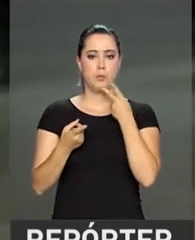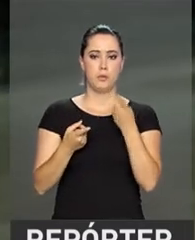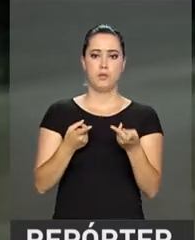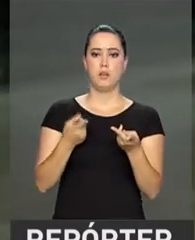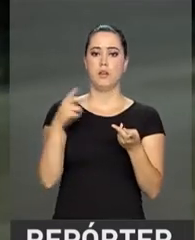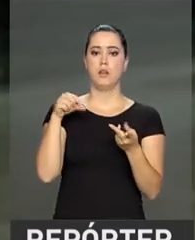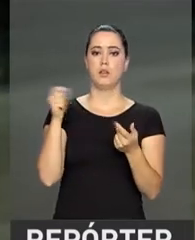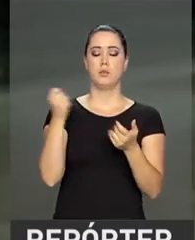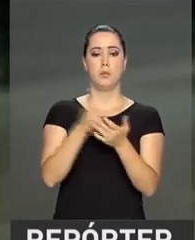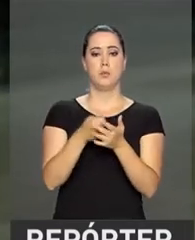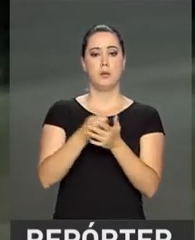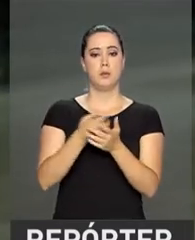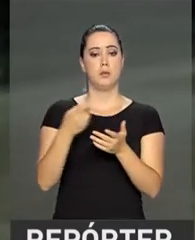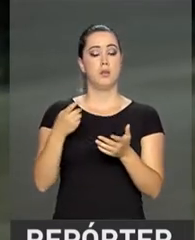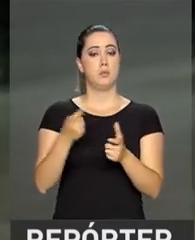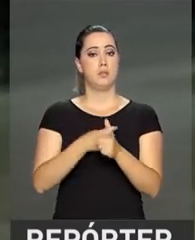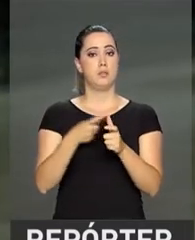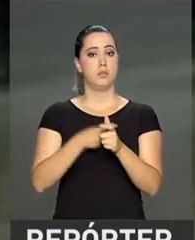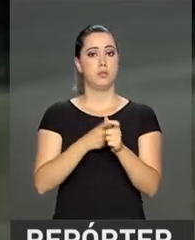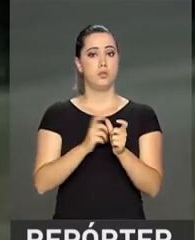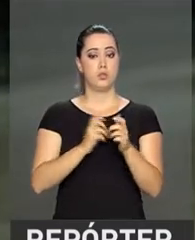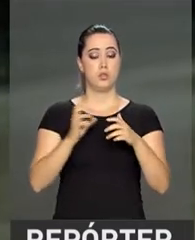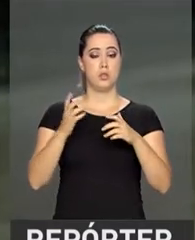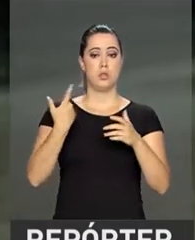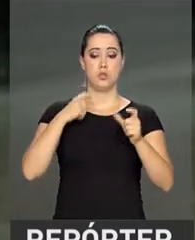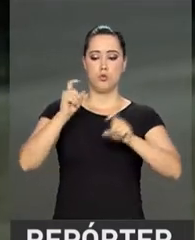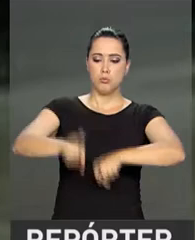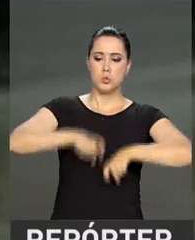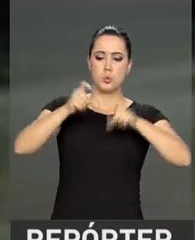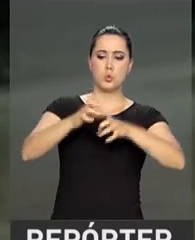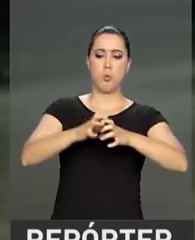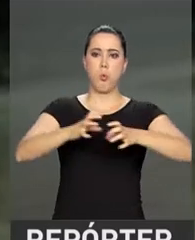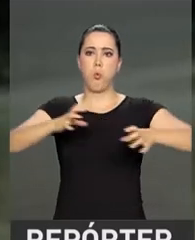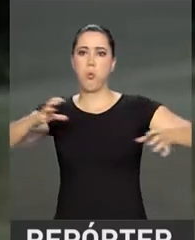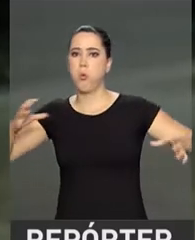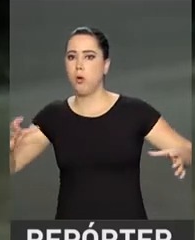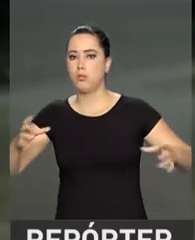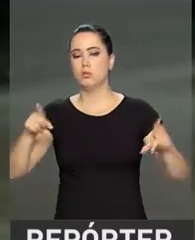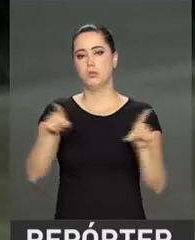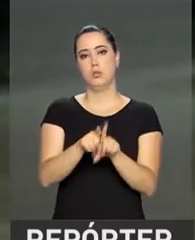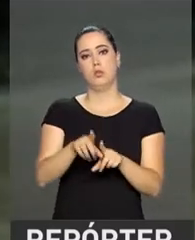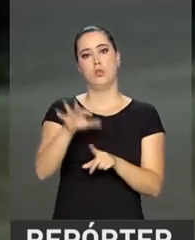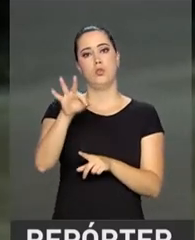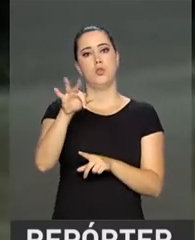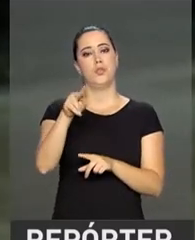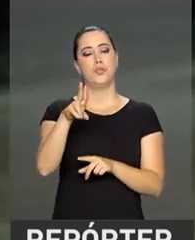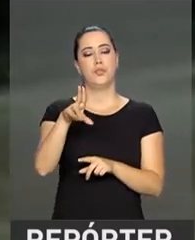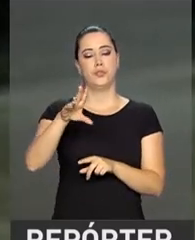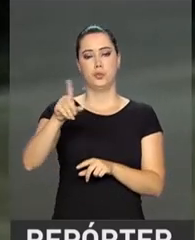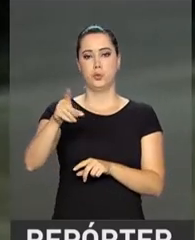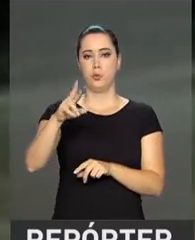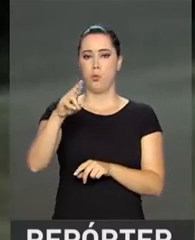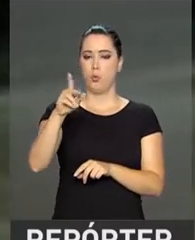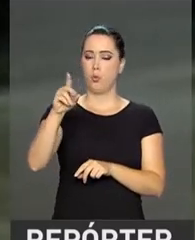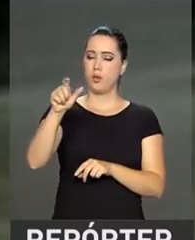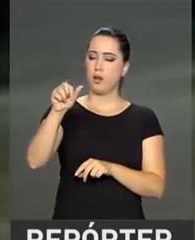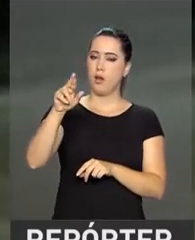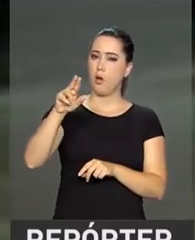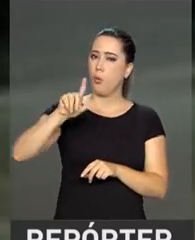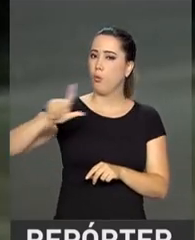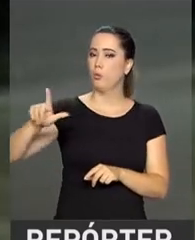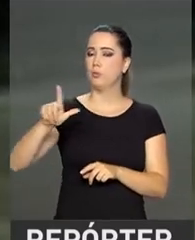à renegociação de dívidas de grandes produtores rurais junto ao Fundo Rural. Na passagem do primeiro para o